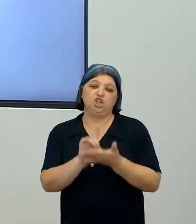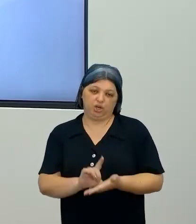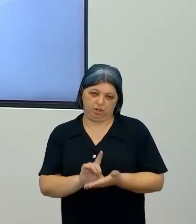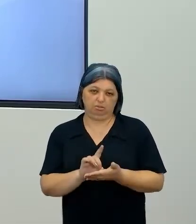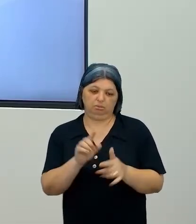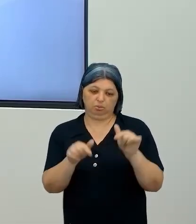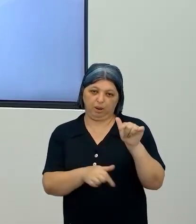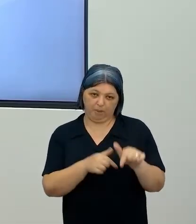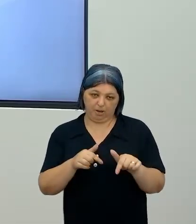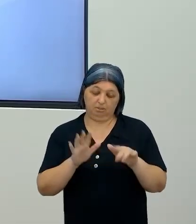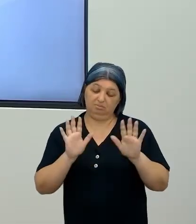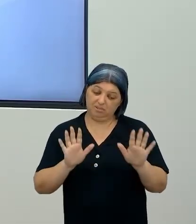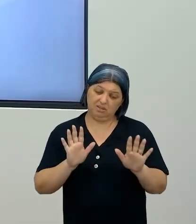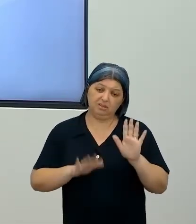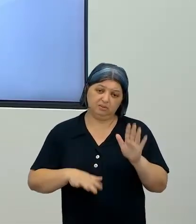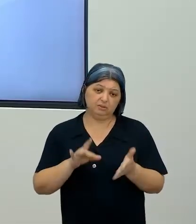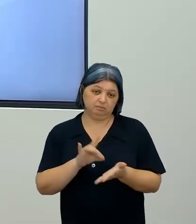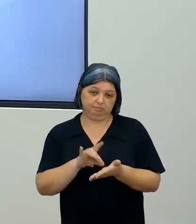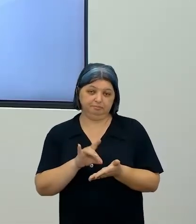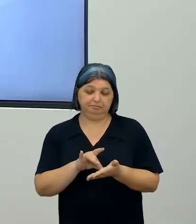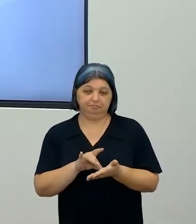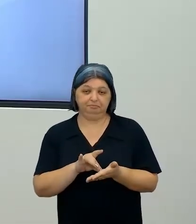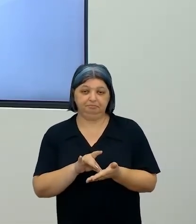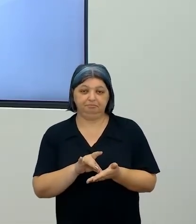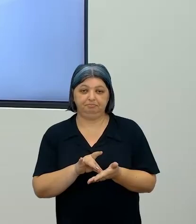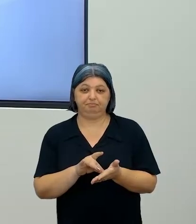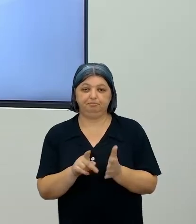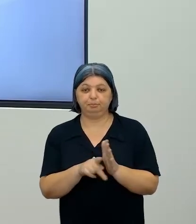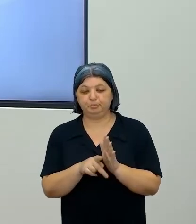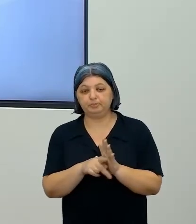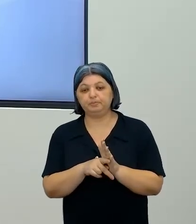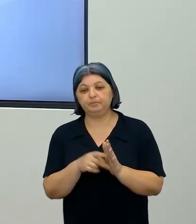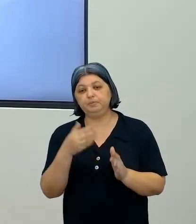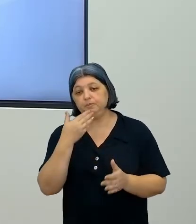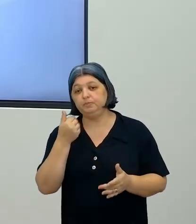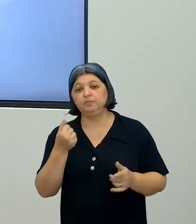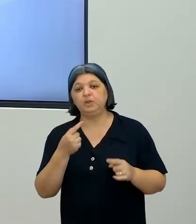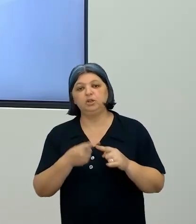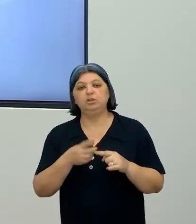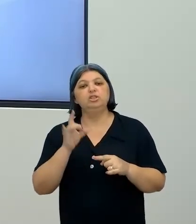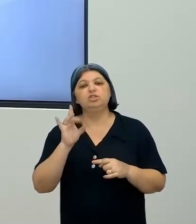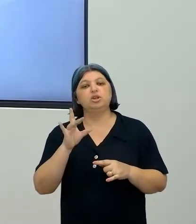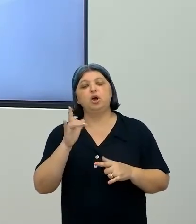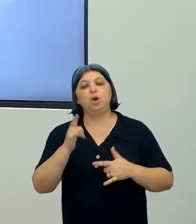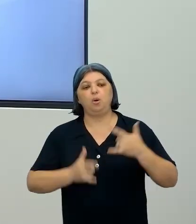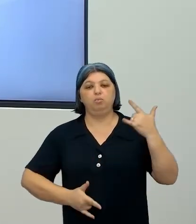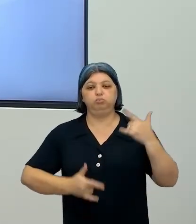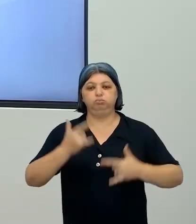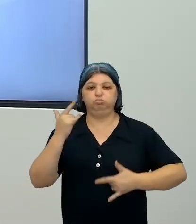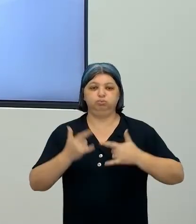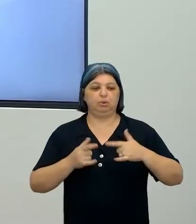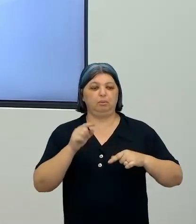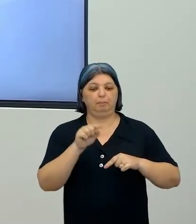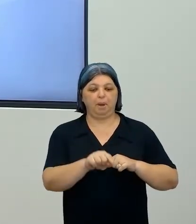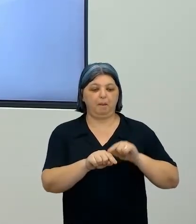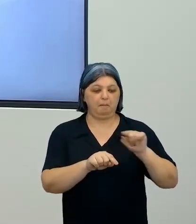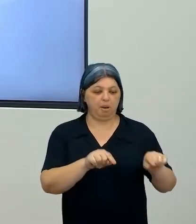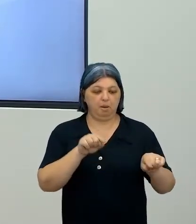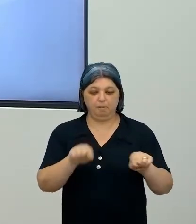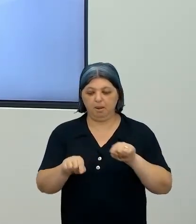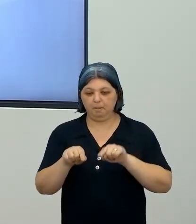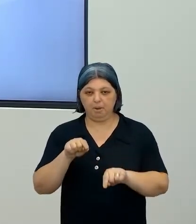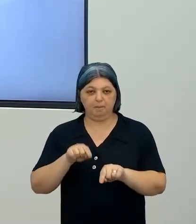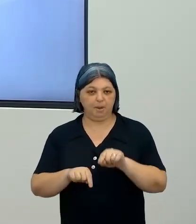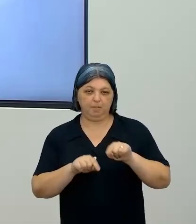entanto, pode até ser verdade isso, que o trabalho se torna mais digno porque ele não é só um robozinho que fica apertando um botão, esse trabalhador